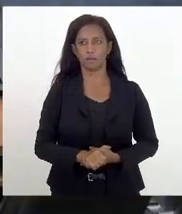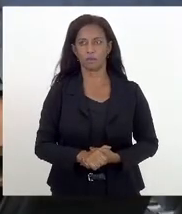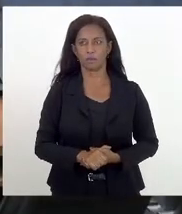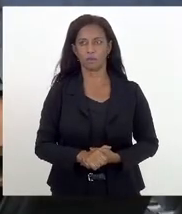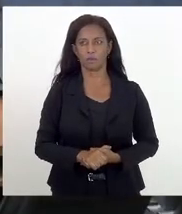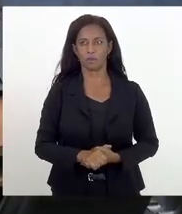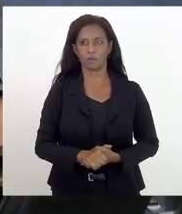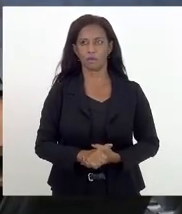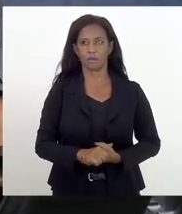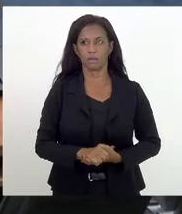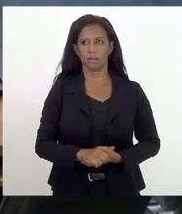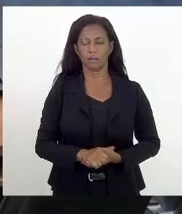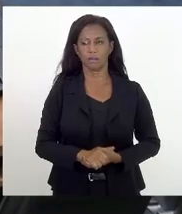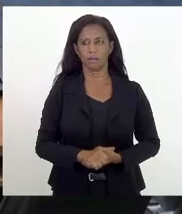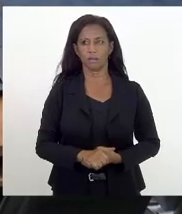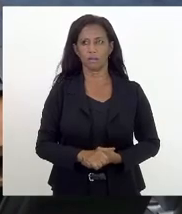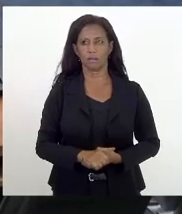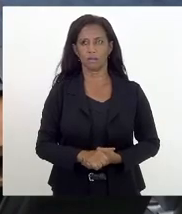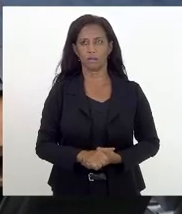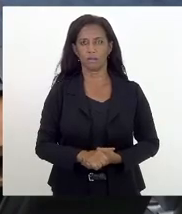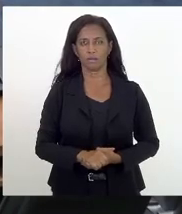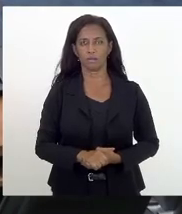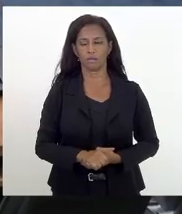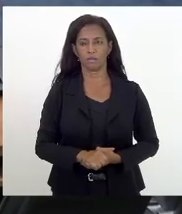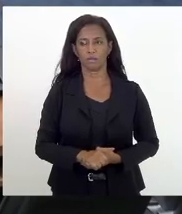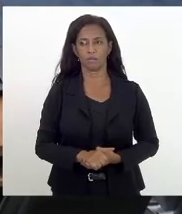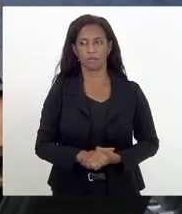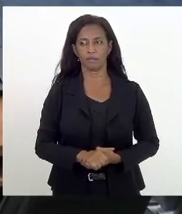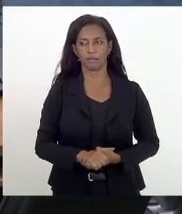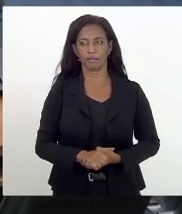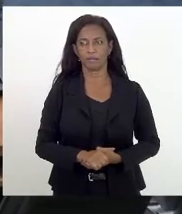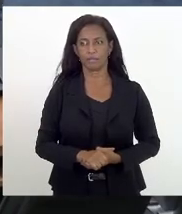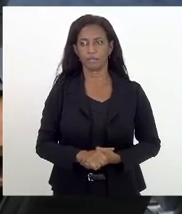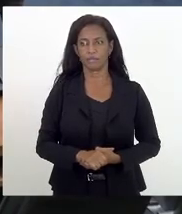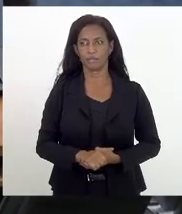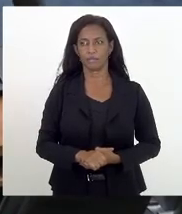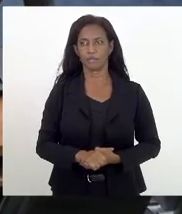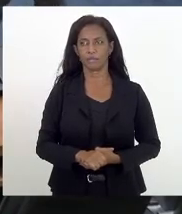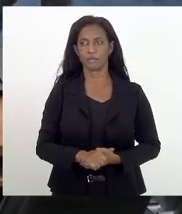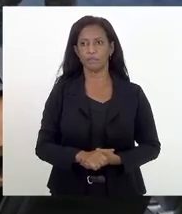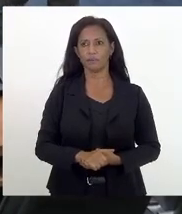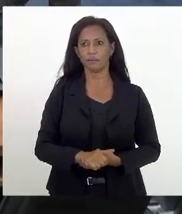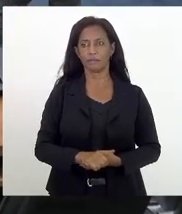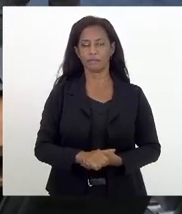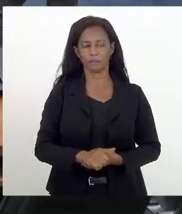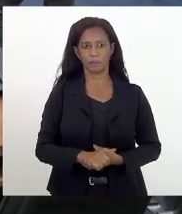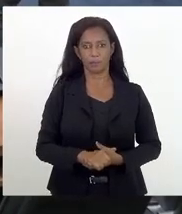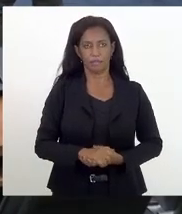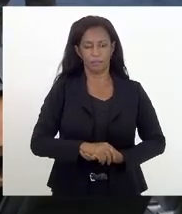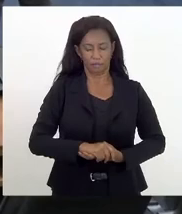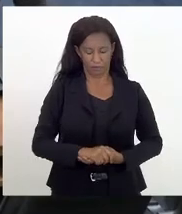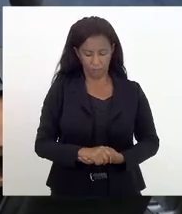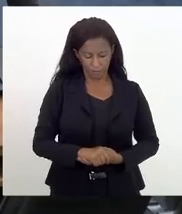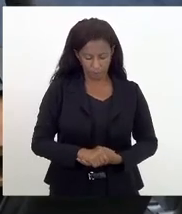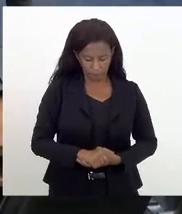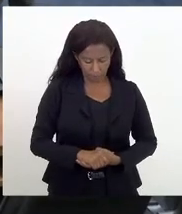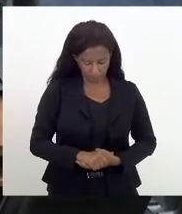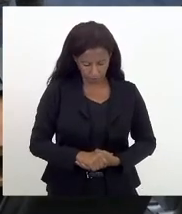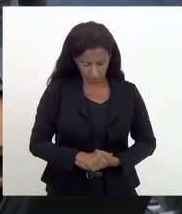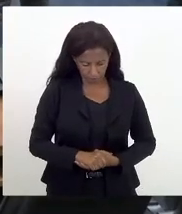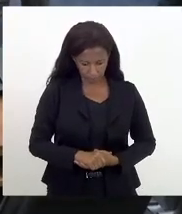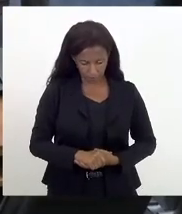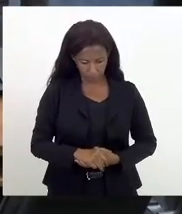E aí em casa E aí Olá